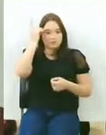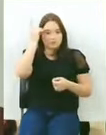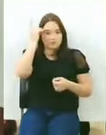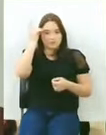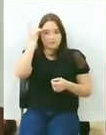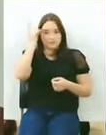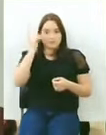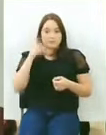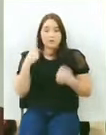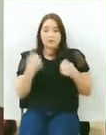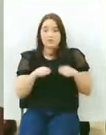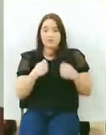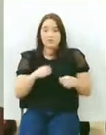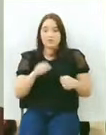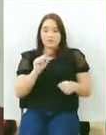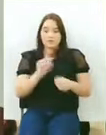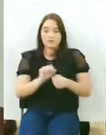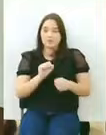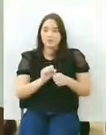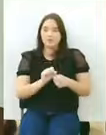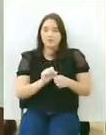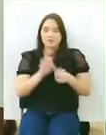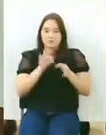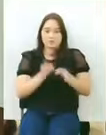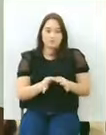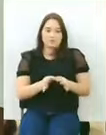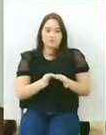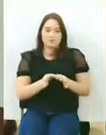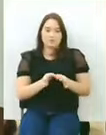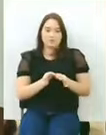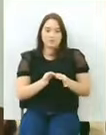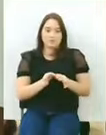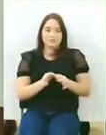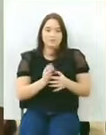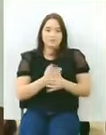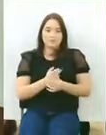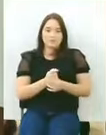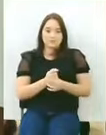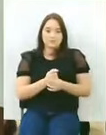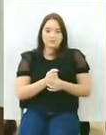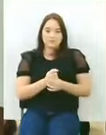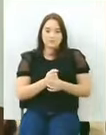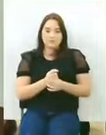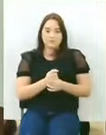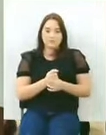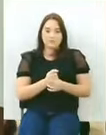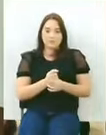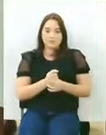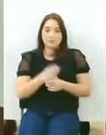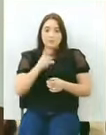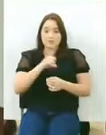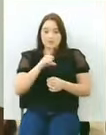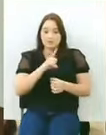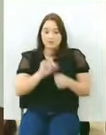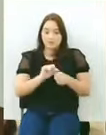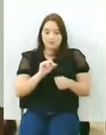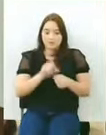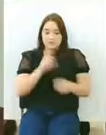da igreja. E nós devemos ser farejadores de dons para ajudar os irmãos a